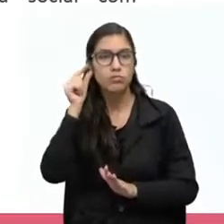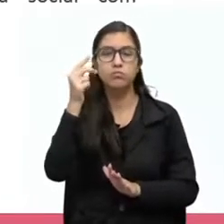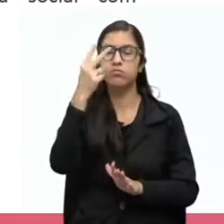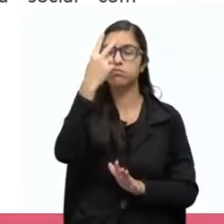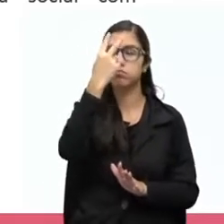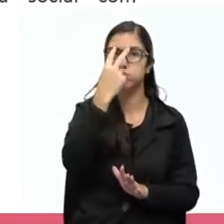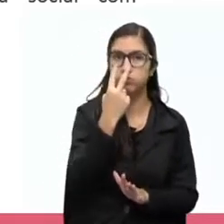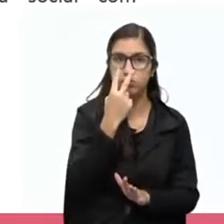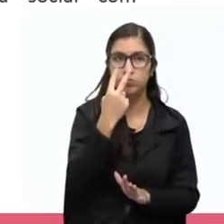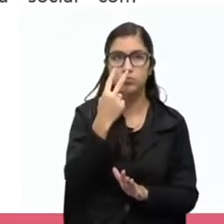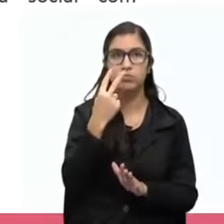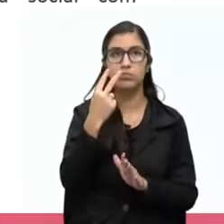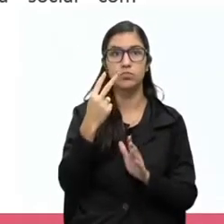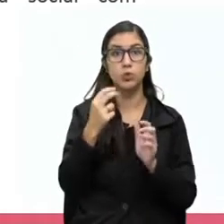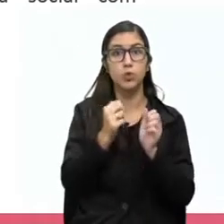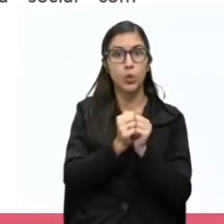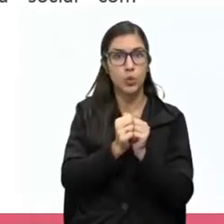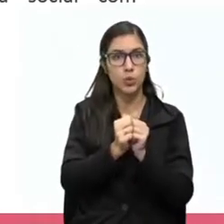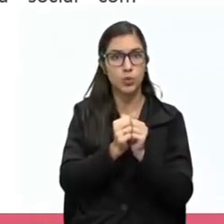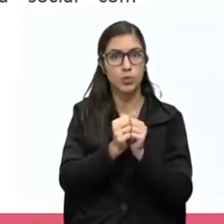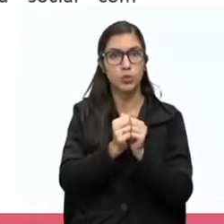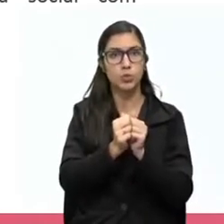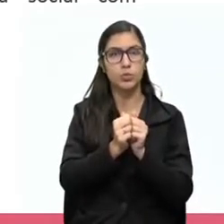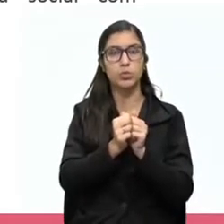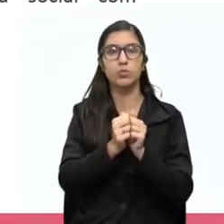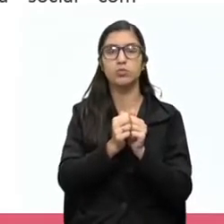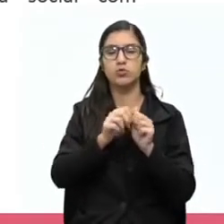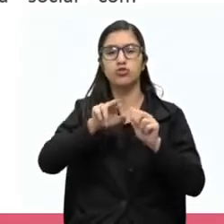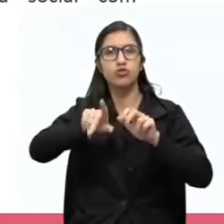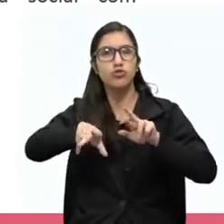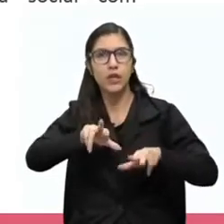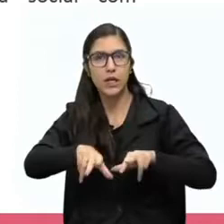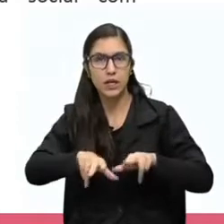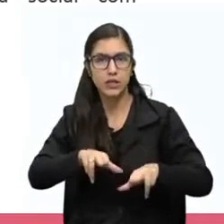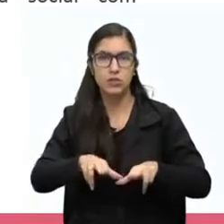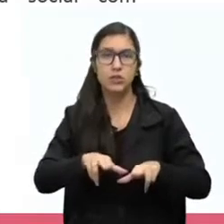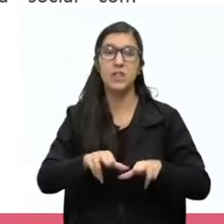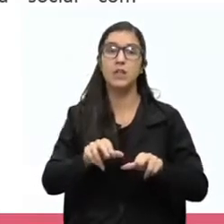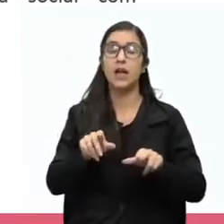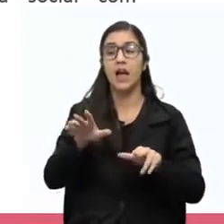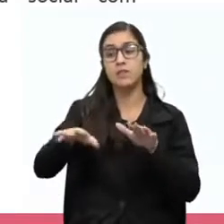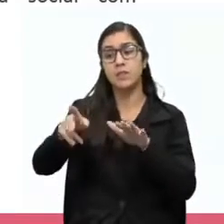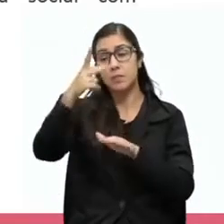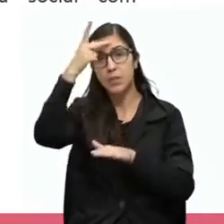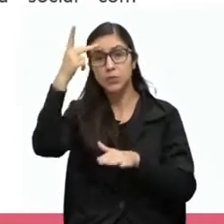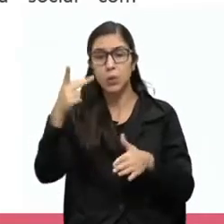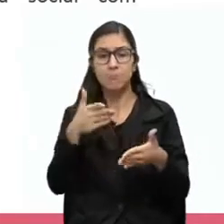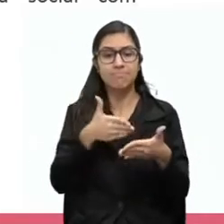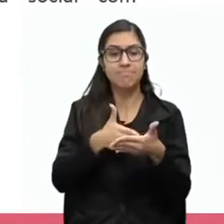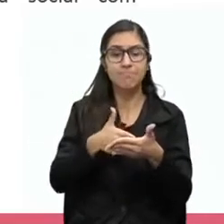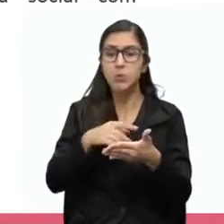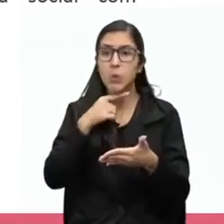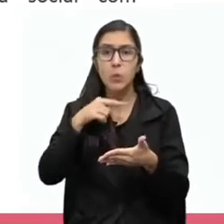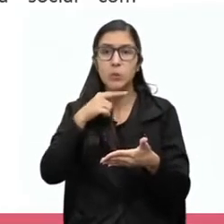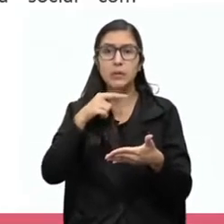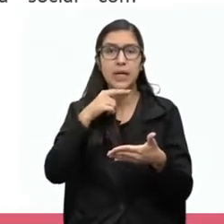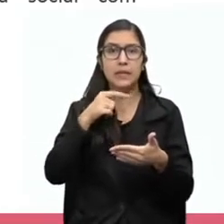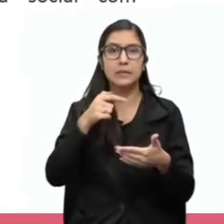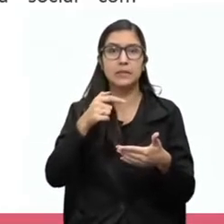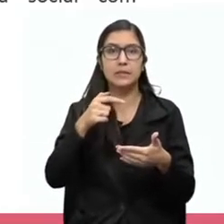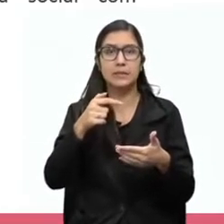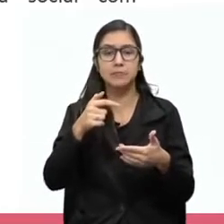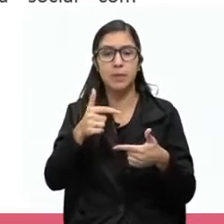visual concomitantemente em diferentes graus, o que pode limitar a atividade da pessoa